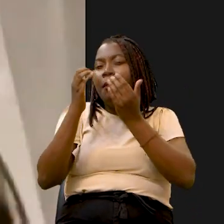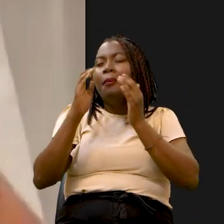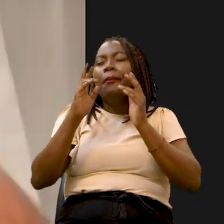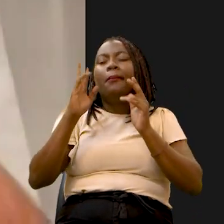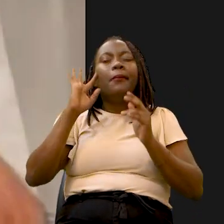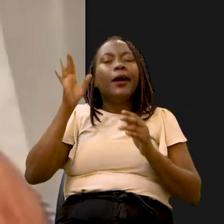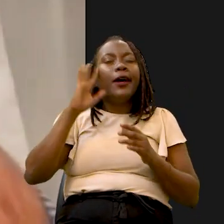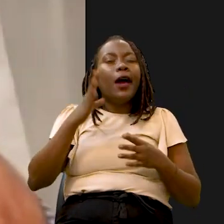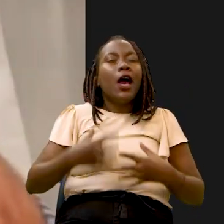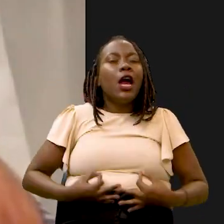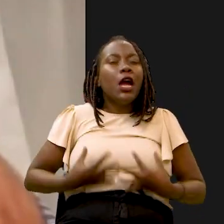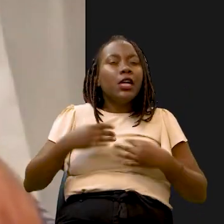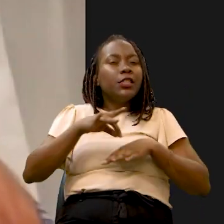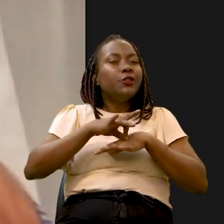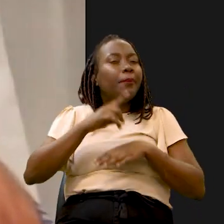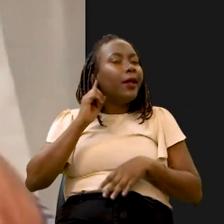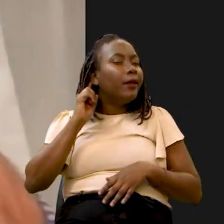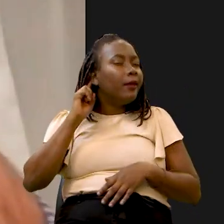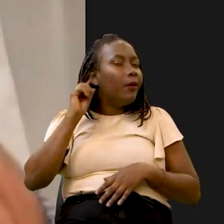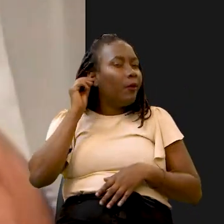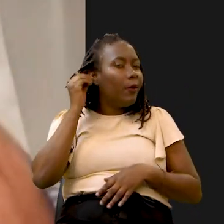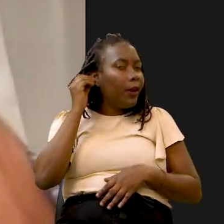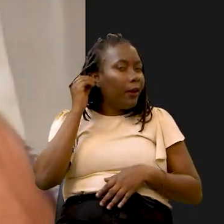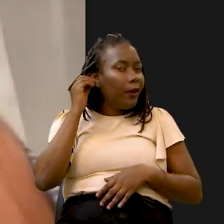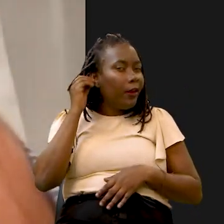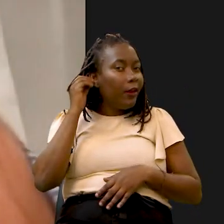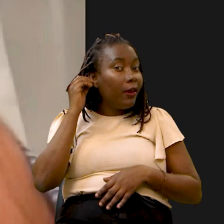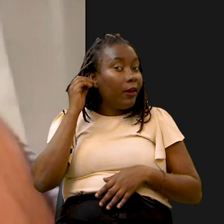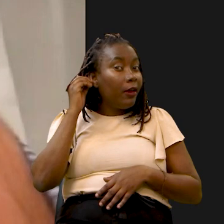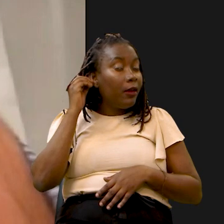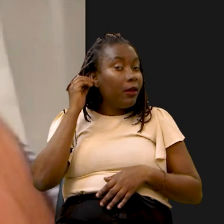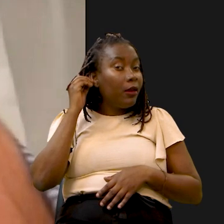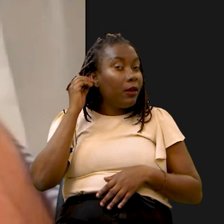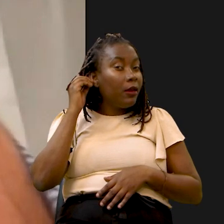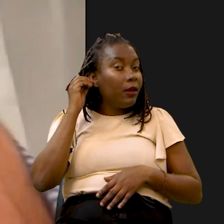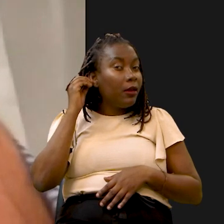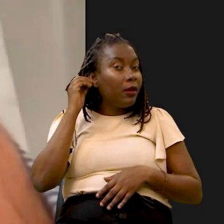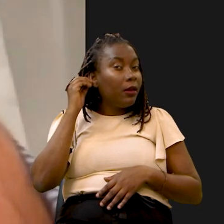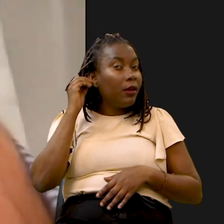Imagine, por exemplo, o câncer de pele na orelha, tem